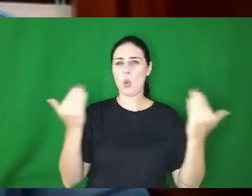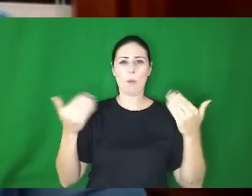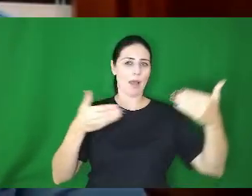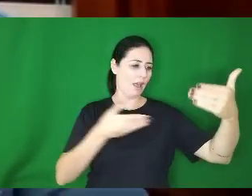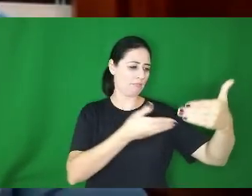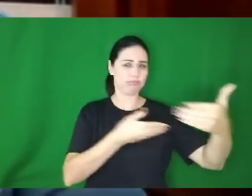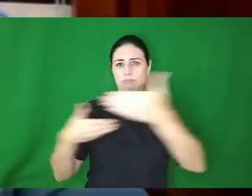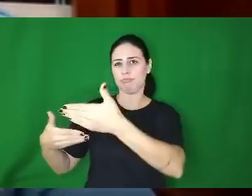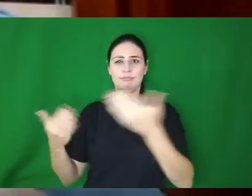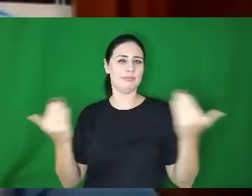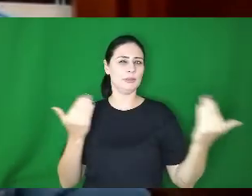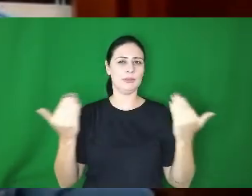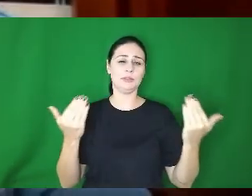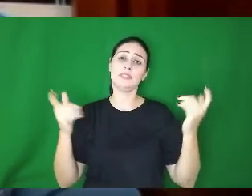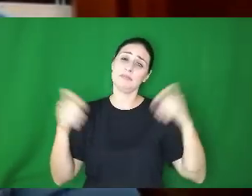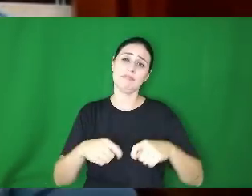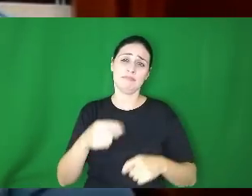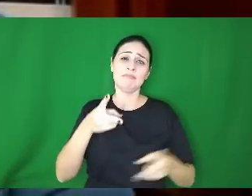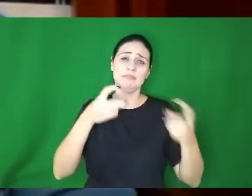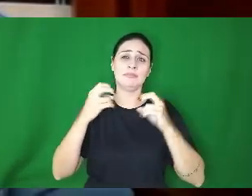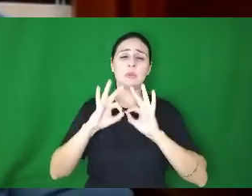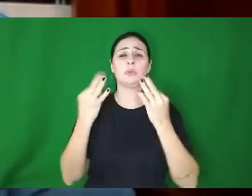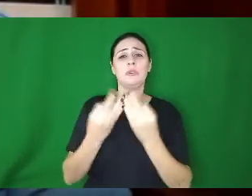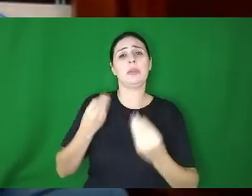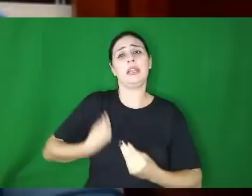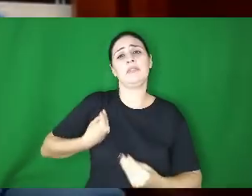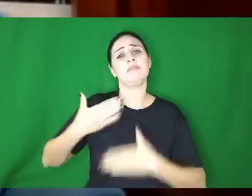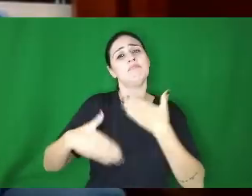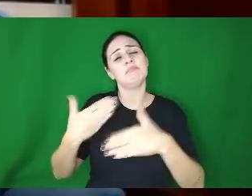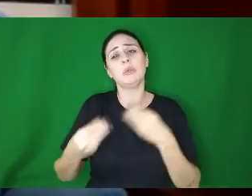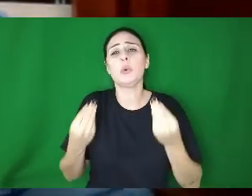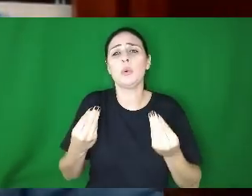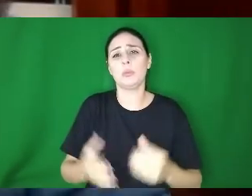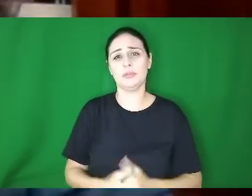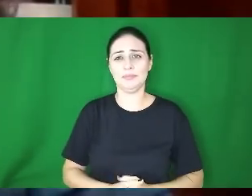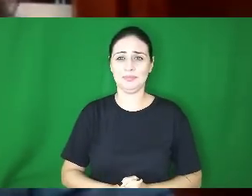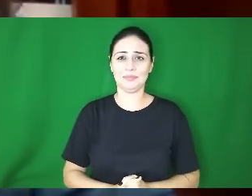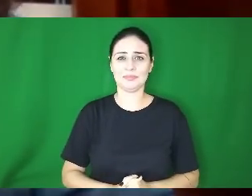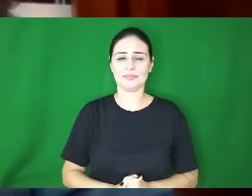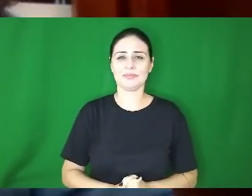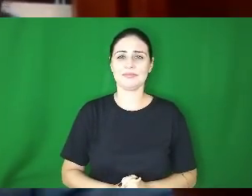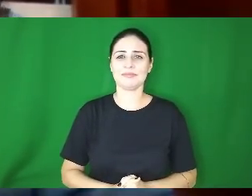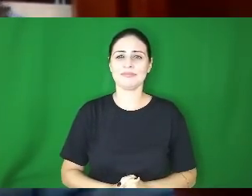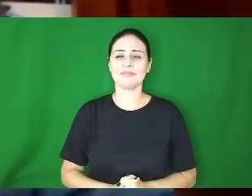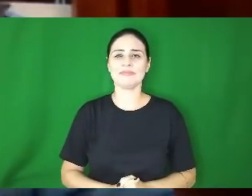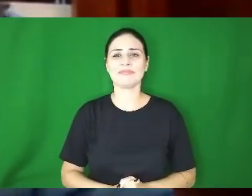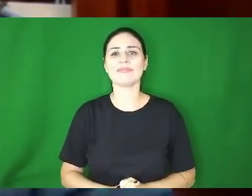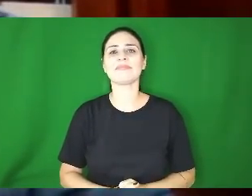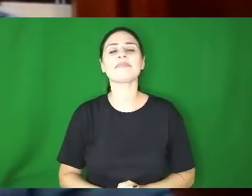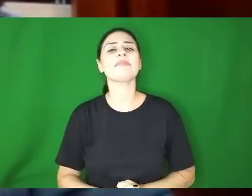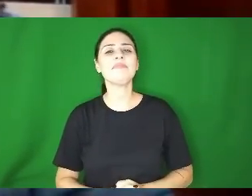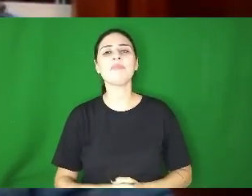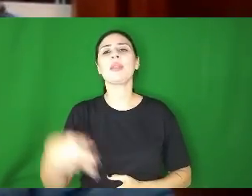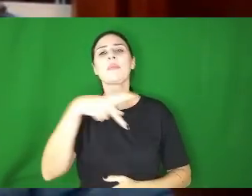nota, mas a gente precisa saber o que a criança está conseguindo fazer sozinha. Me fala, mesmo que você ajudar, marca onde